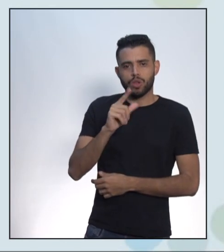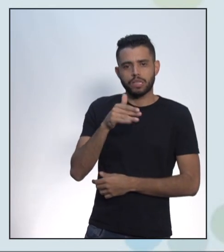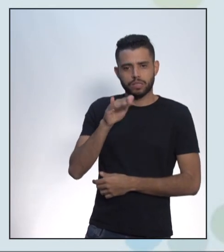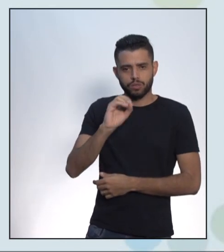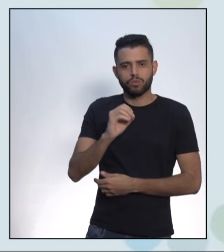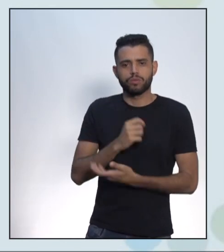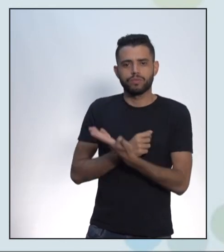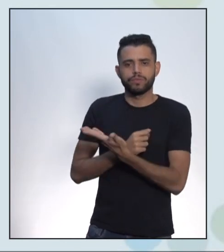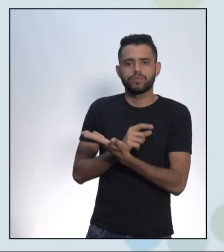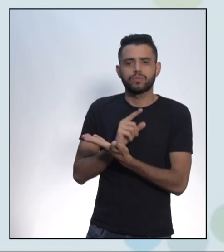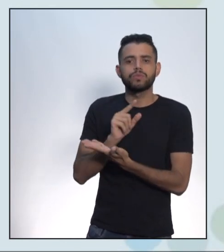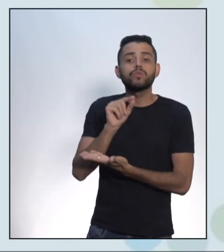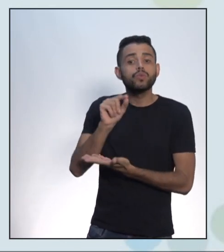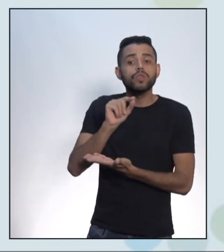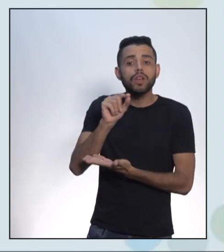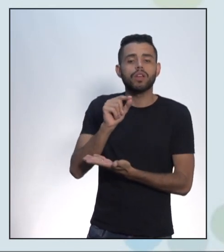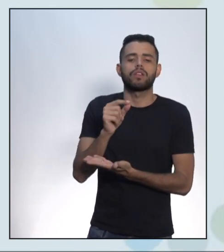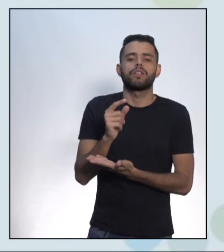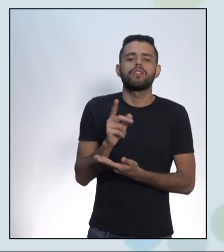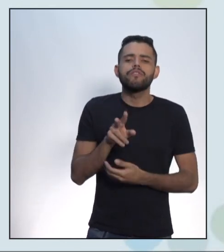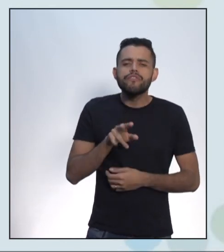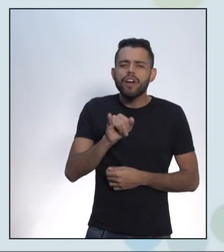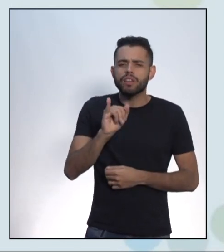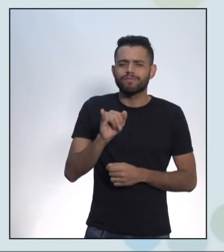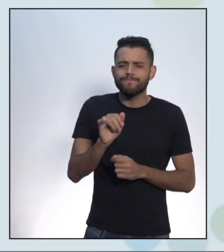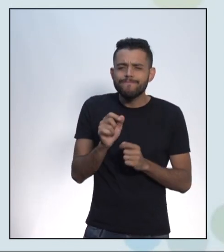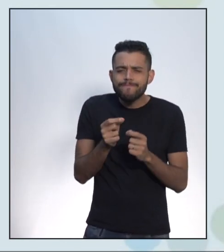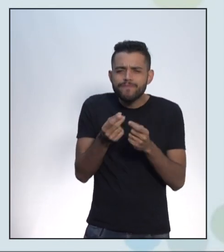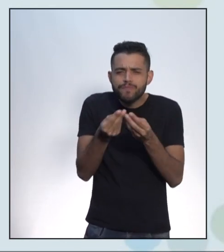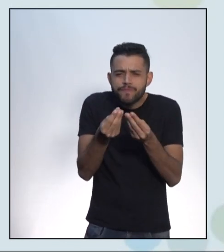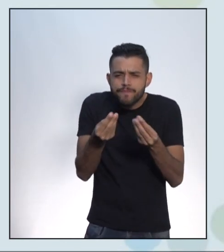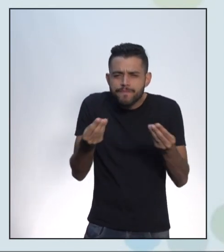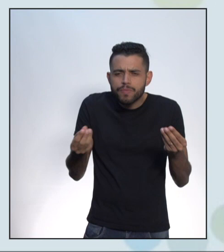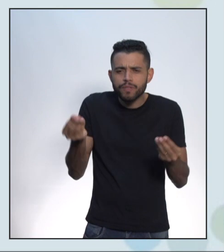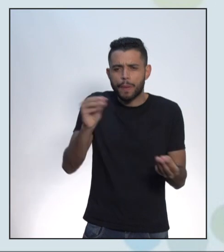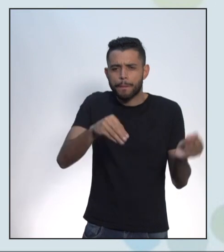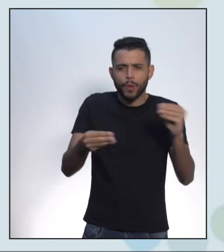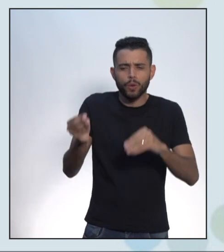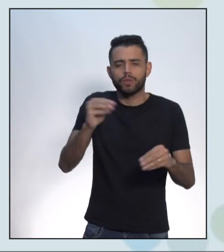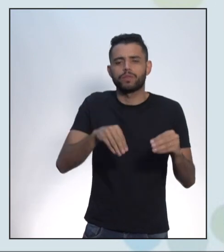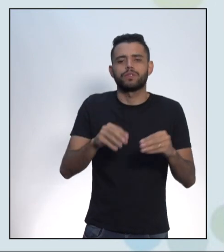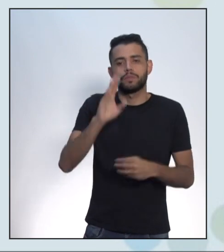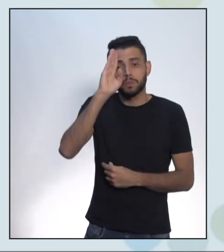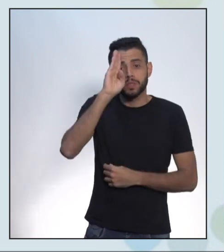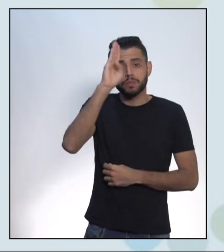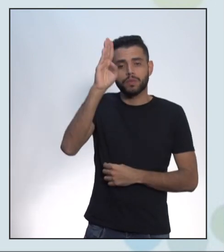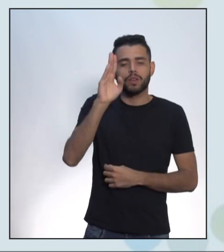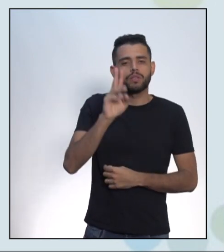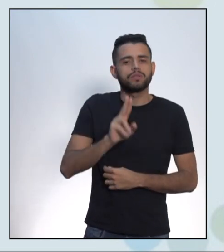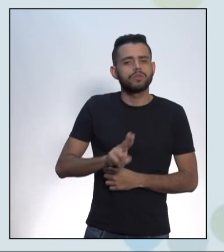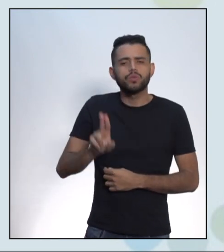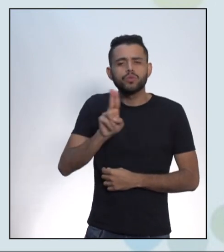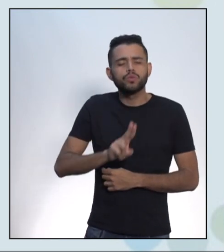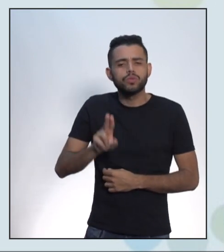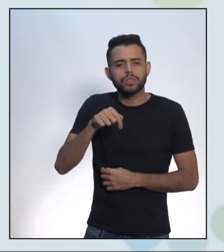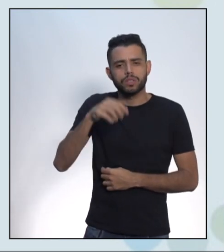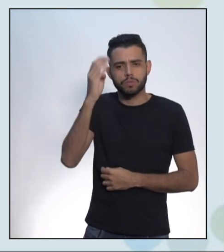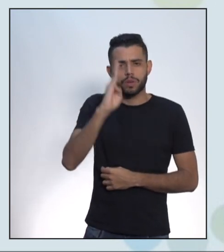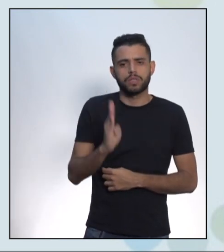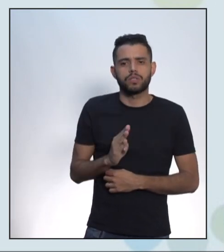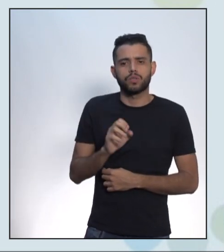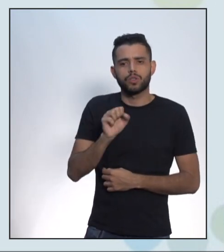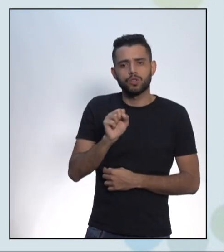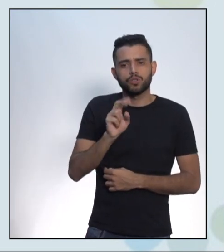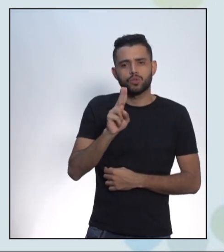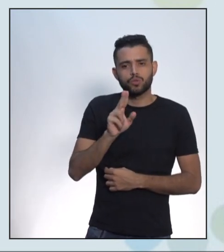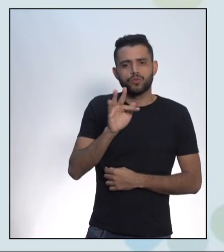vamos adicionar alguns coagulantes. E esse coagulante, um dos principais aqui mais utilizado no Brasil, é o